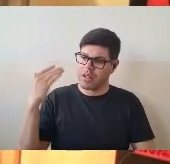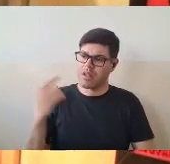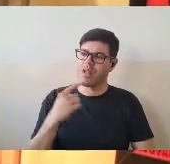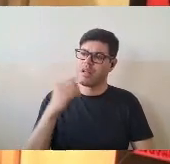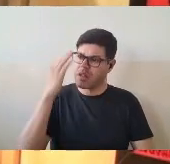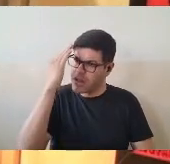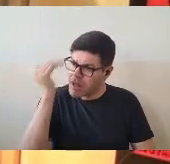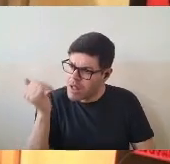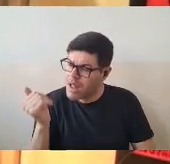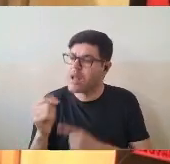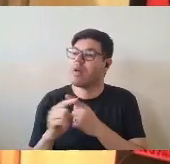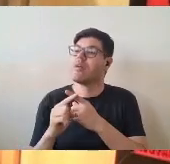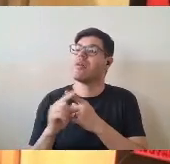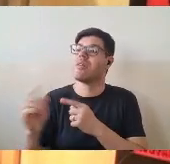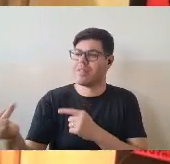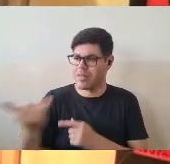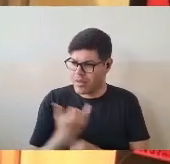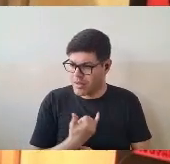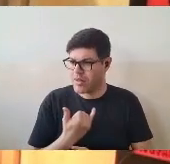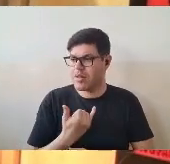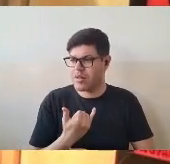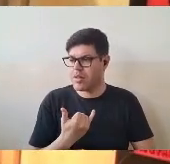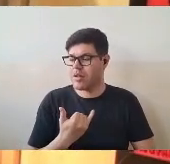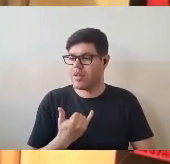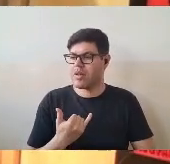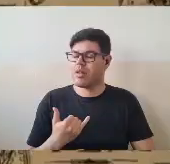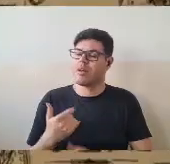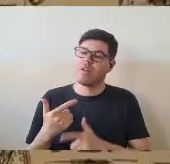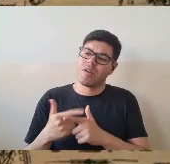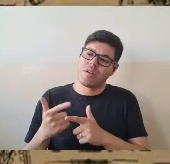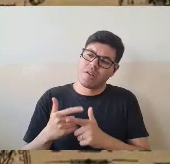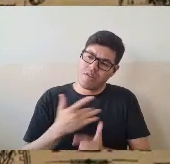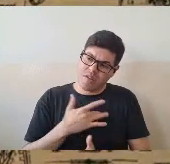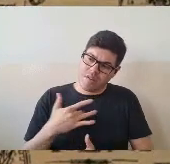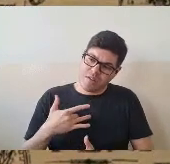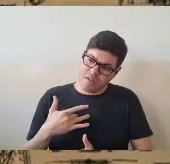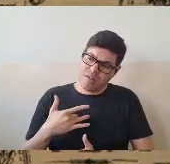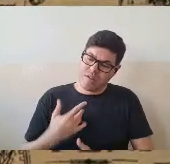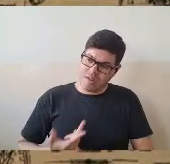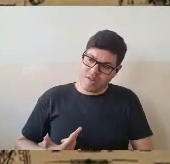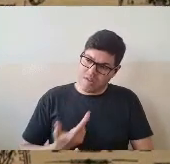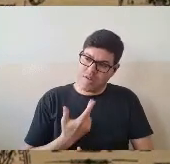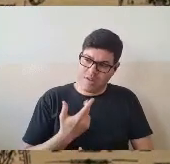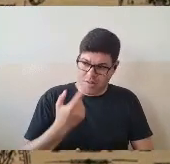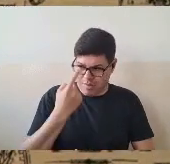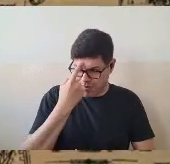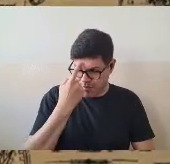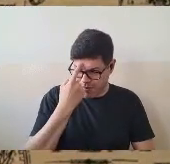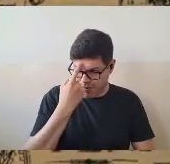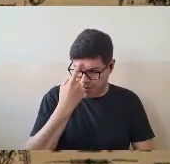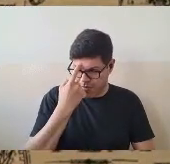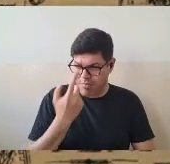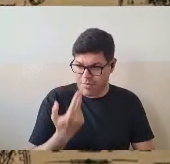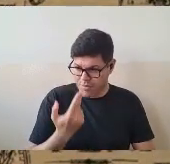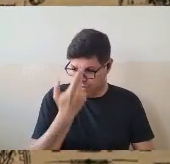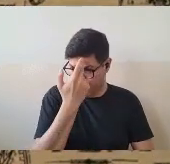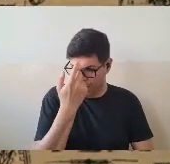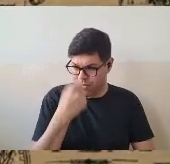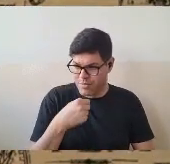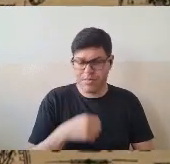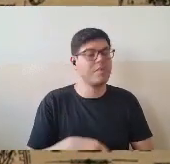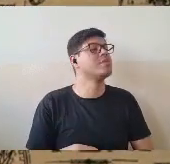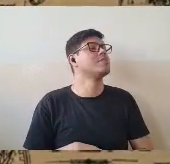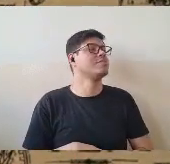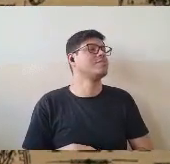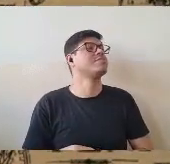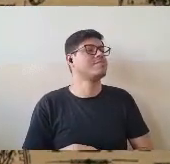precisou fazer uma cirurgia na cabeça, não foi? sim, um tumor do cerebelo, tumor benigno, isso foi em 92, Eu me